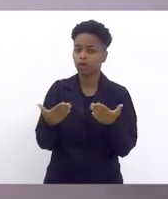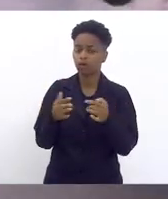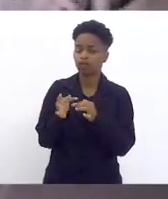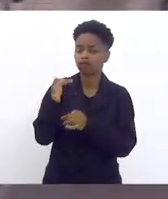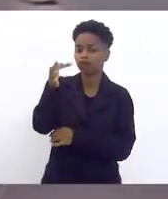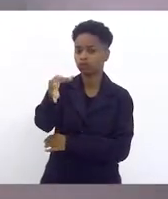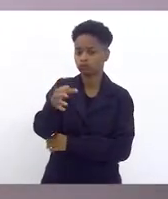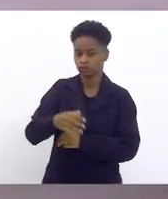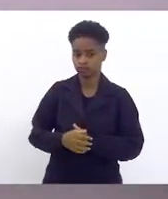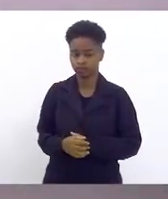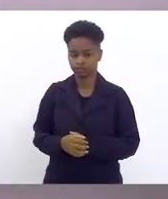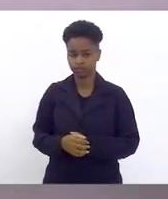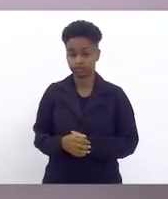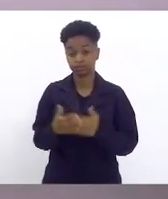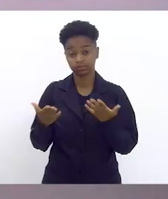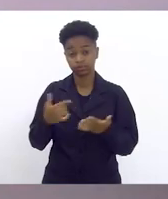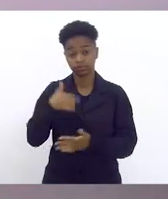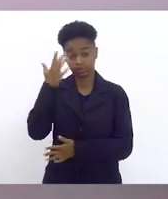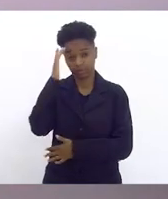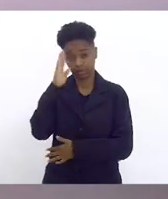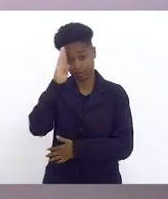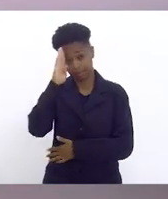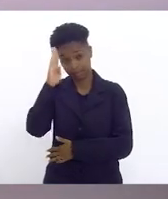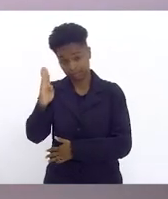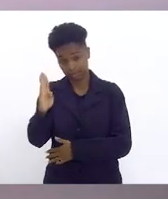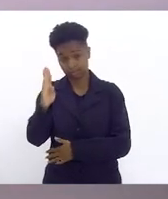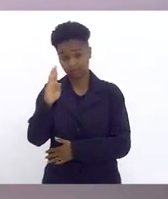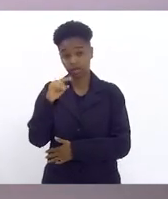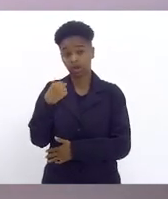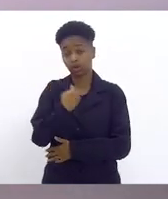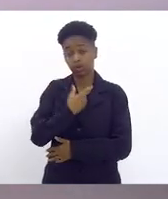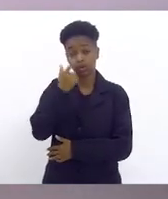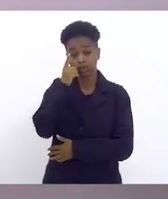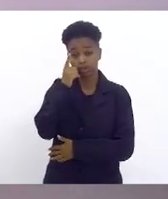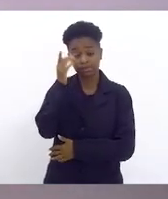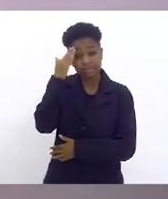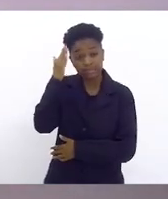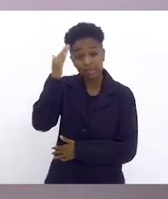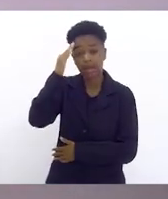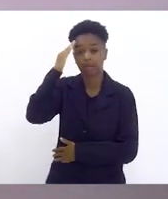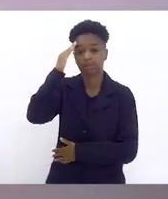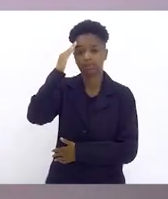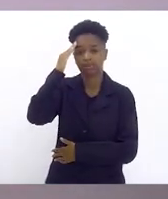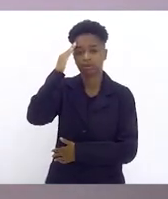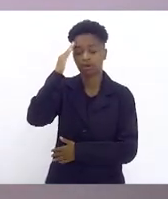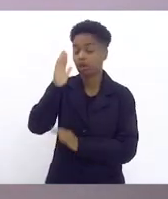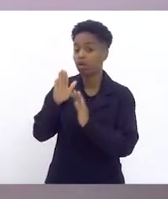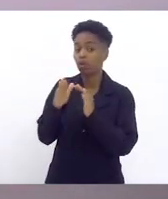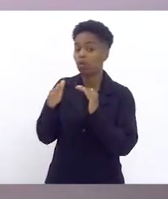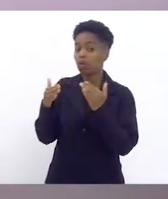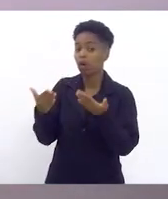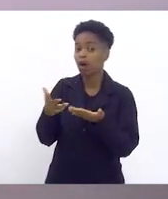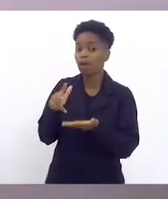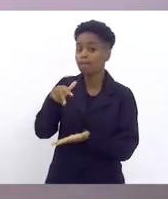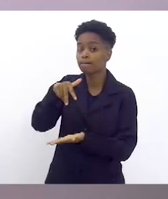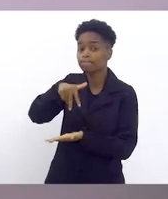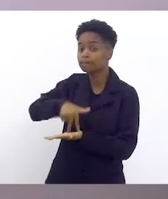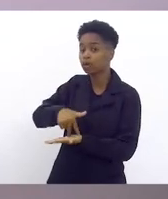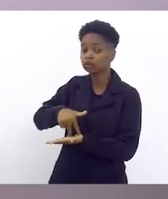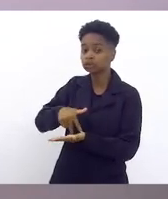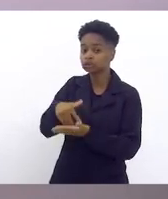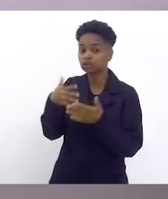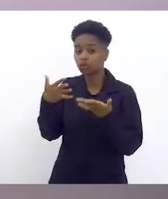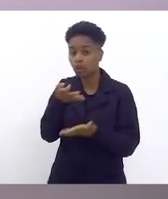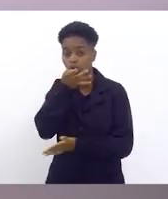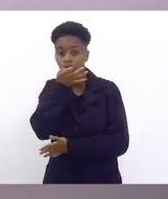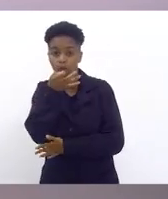frente então acho que é fundamental que a gente saiba né é o qual vai ser o posicionamento exatamente